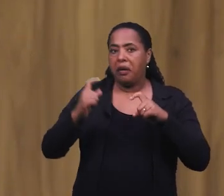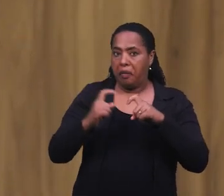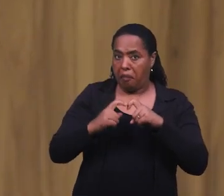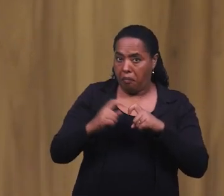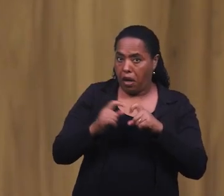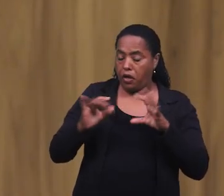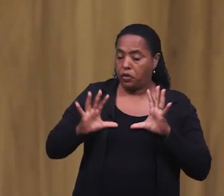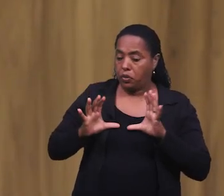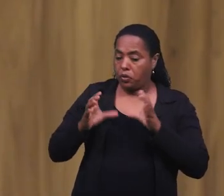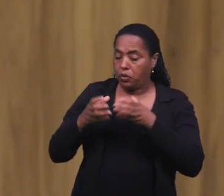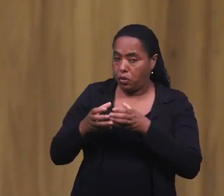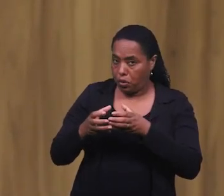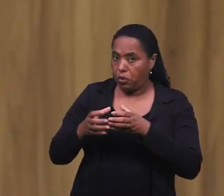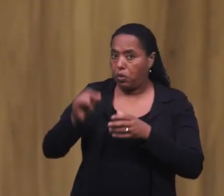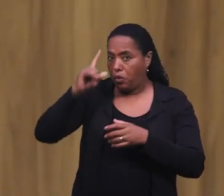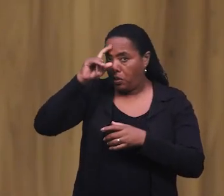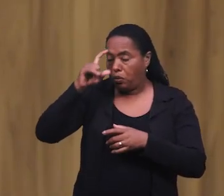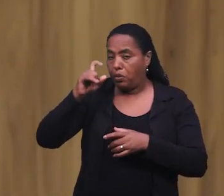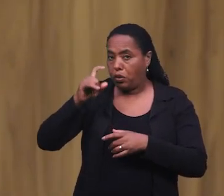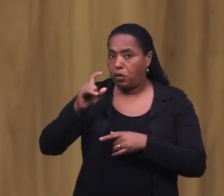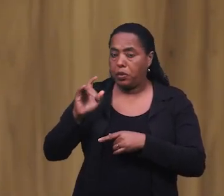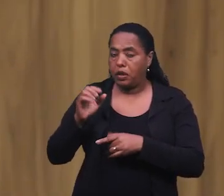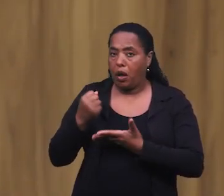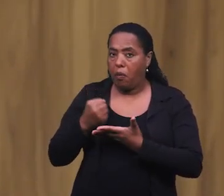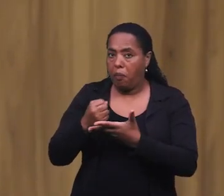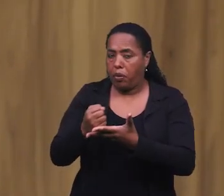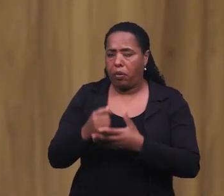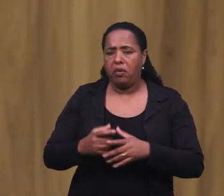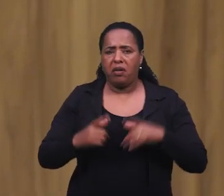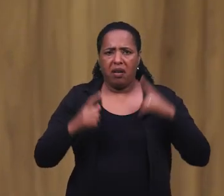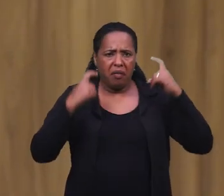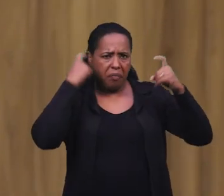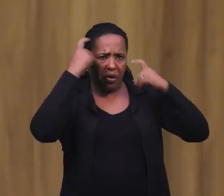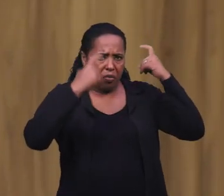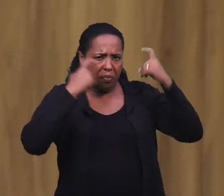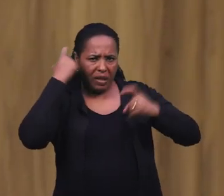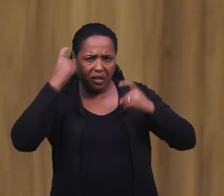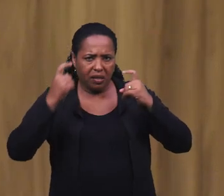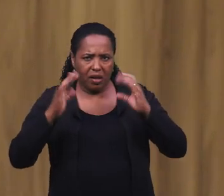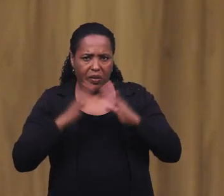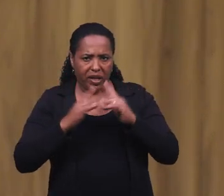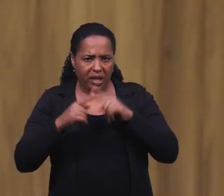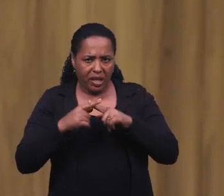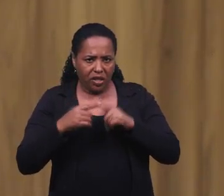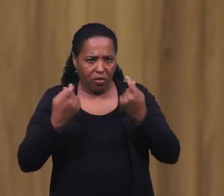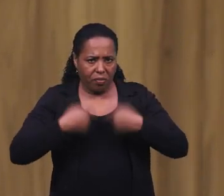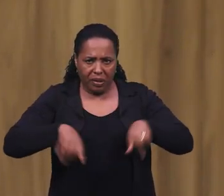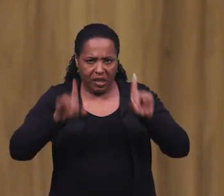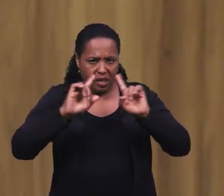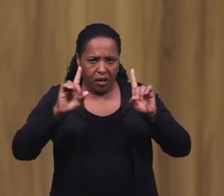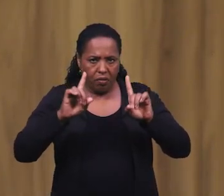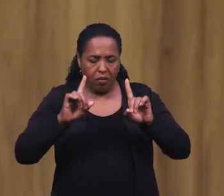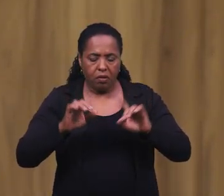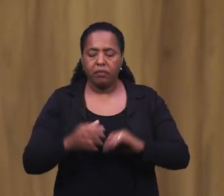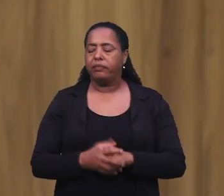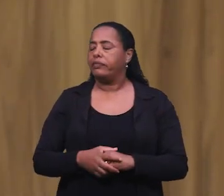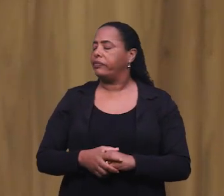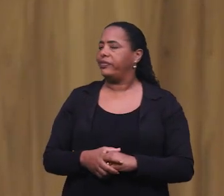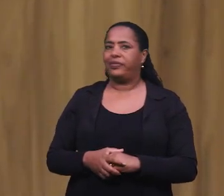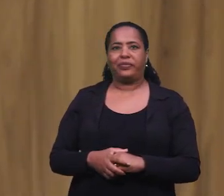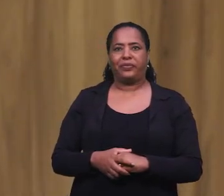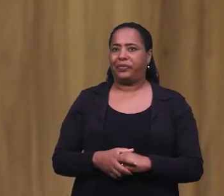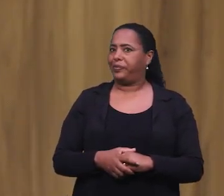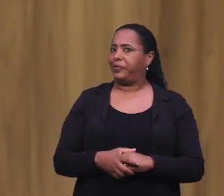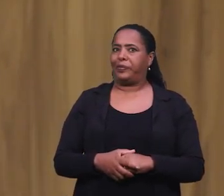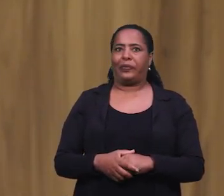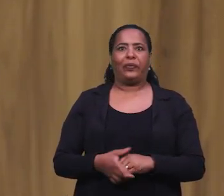o pastor precisa ir lá visitar o idoso, o grupo de assistência, 1 ou 2 pessoas, um casal ali, vai lá, às vezes